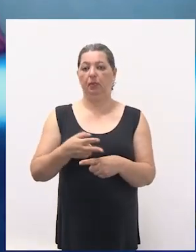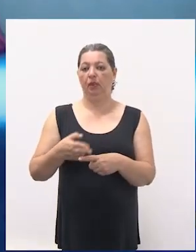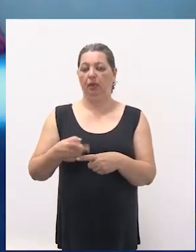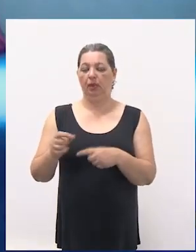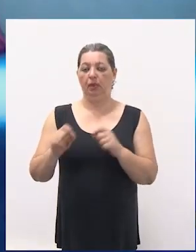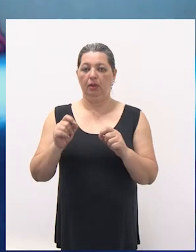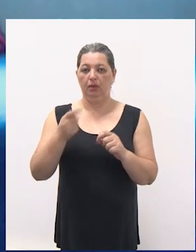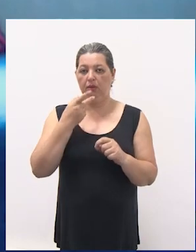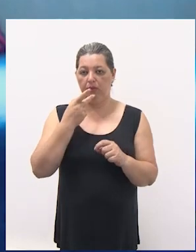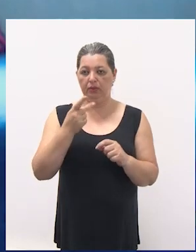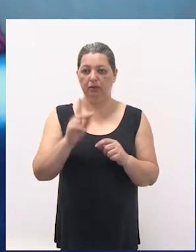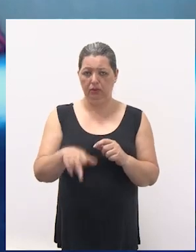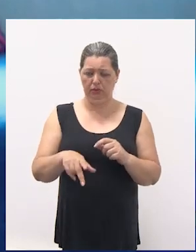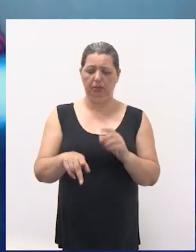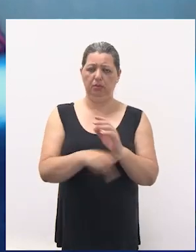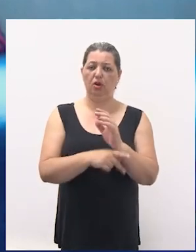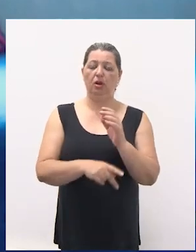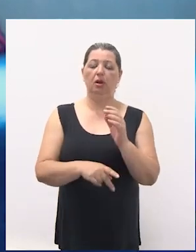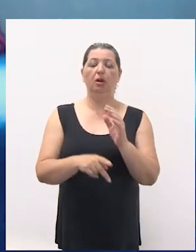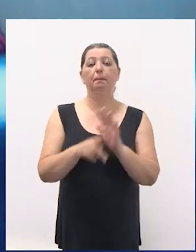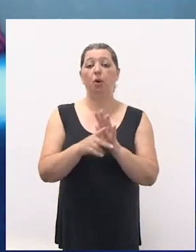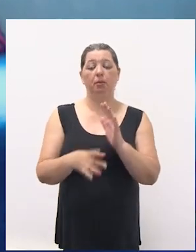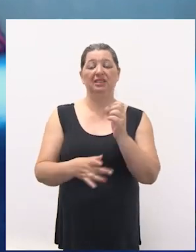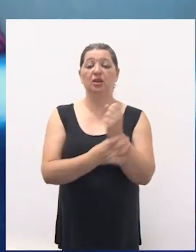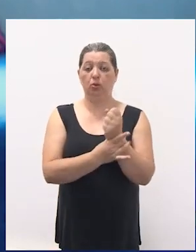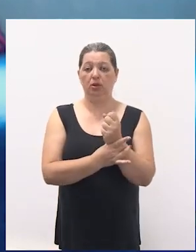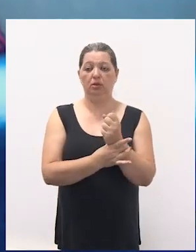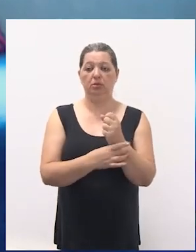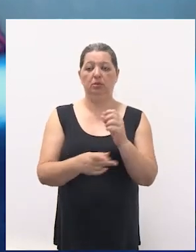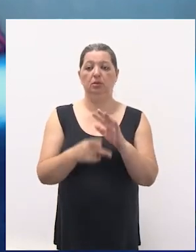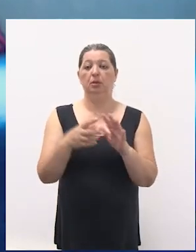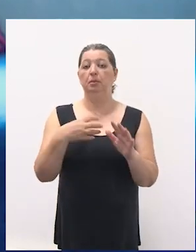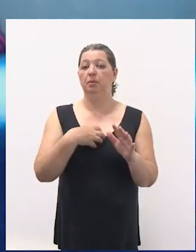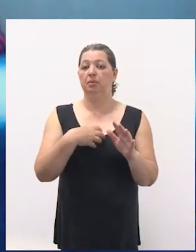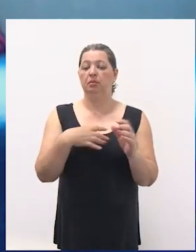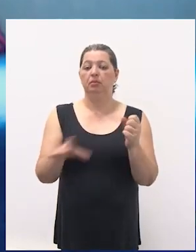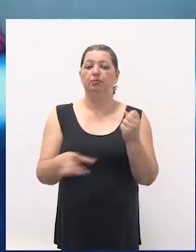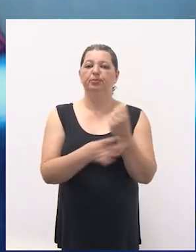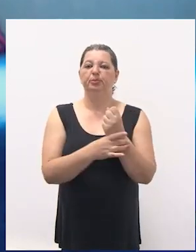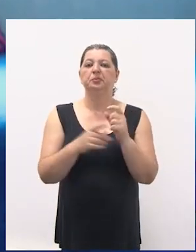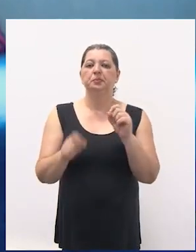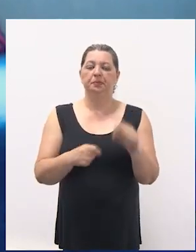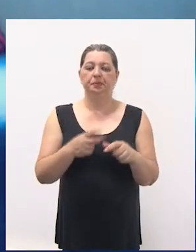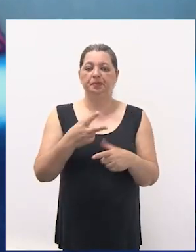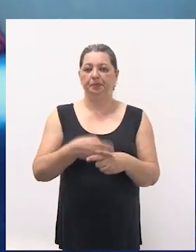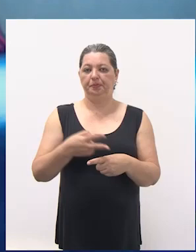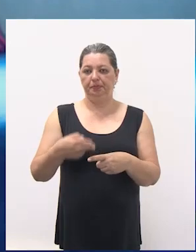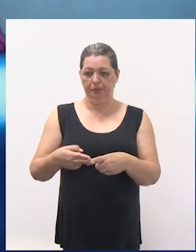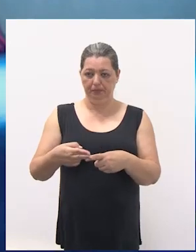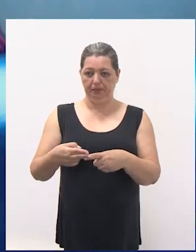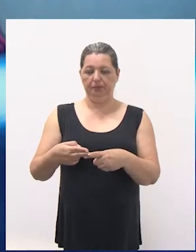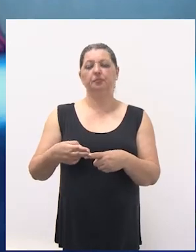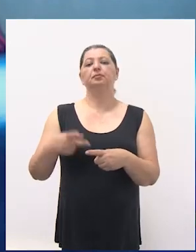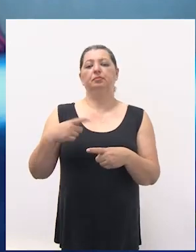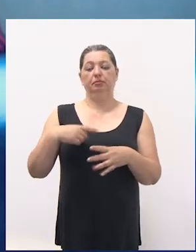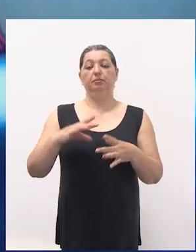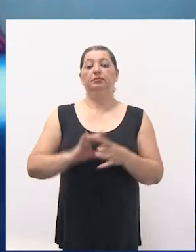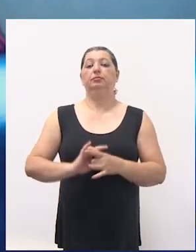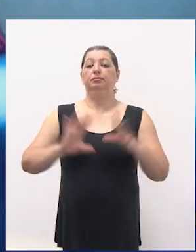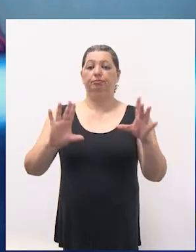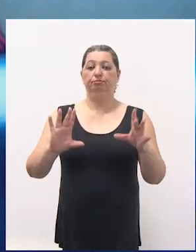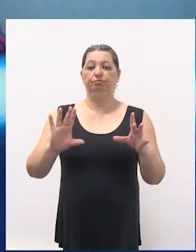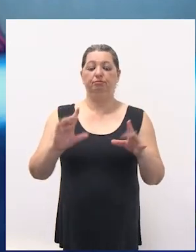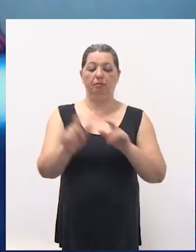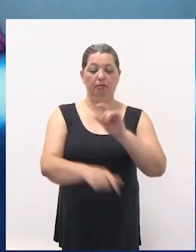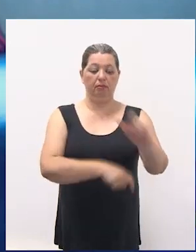gente estava falando de segurança. Quando você escolhe esse modo edição, ele vai estar disponível para edição daqueles